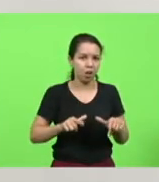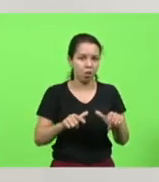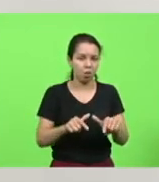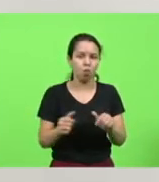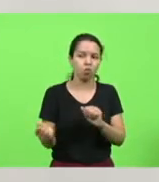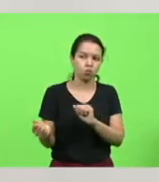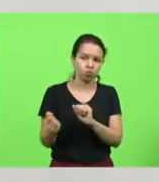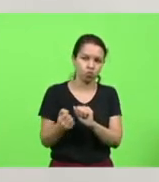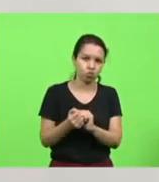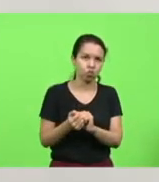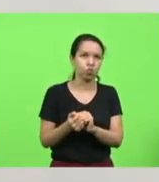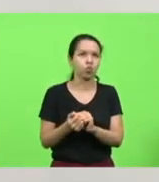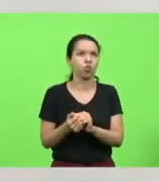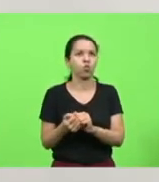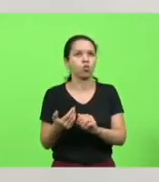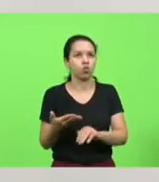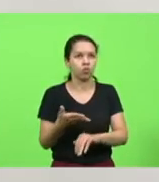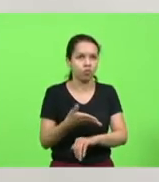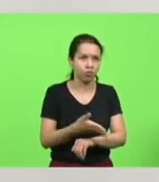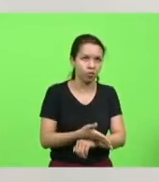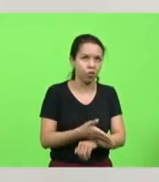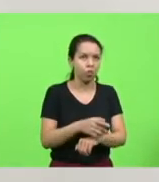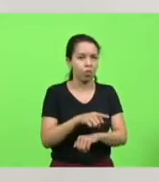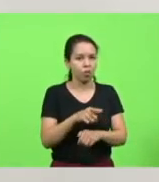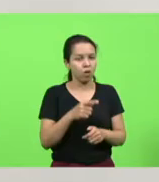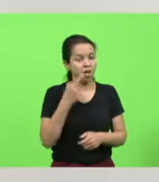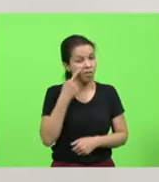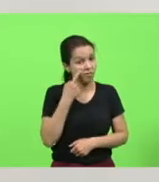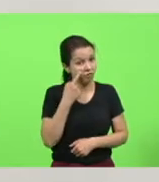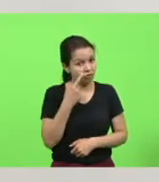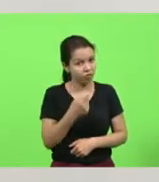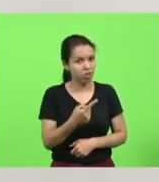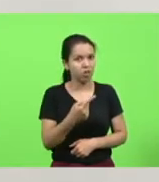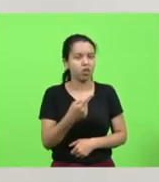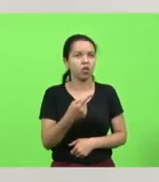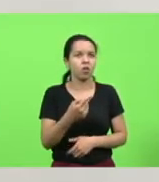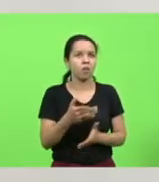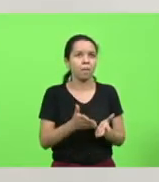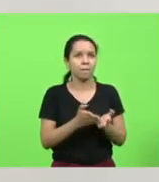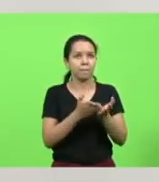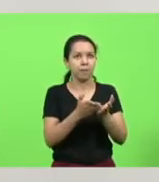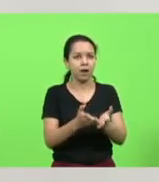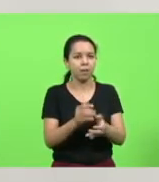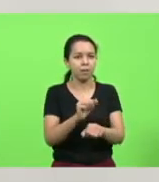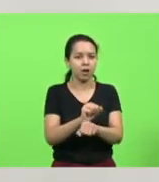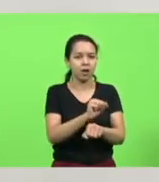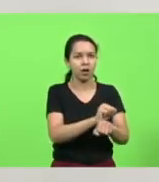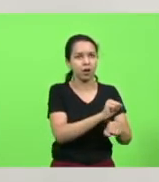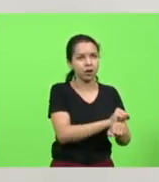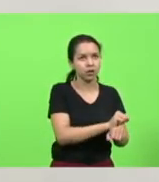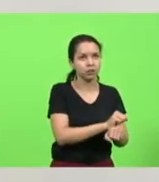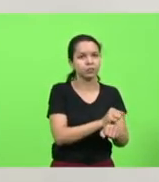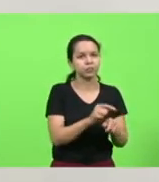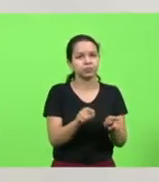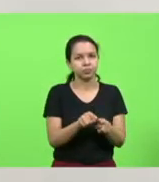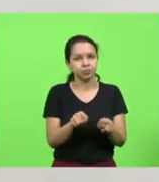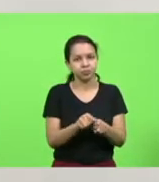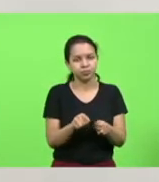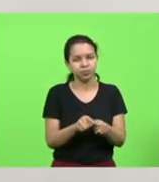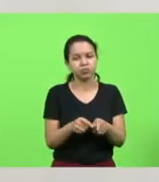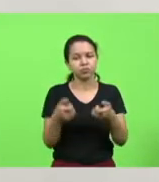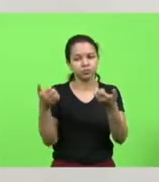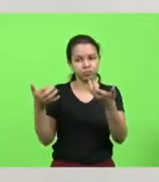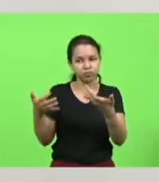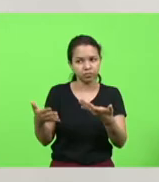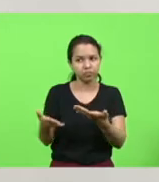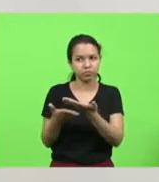nós fomos até o porto pesqueiro, onde ele viu, né, barcos que estavam ali parados, fomos até a boca da barra, explicamos o